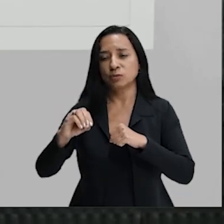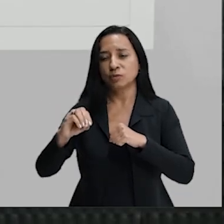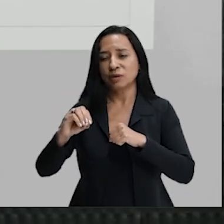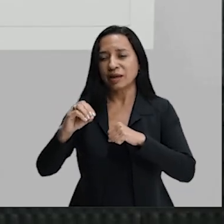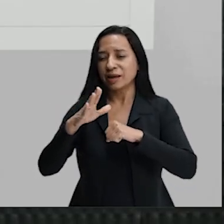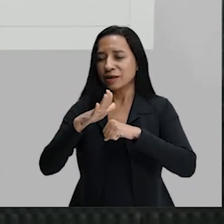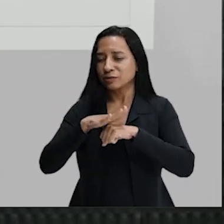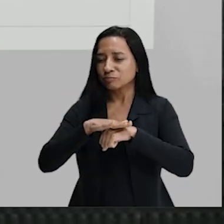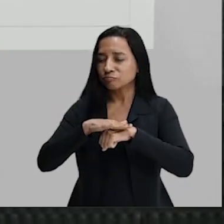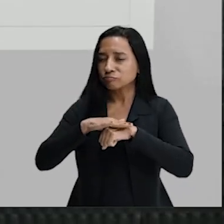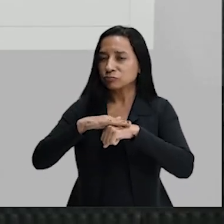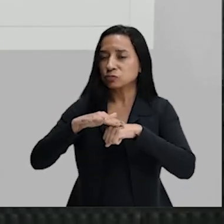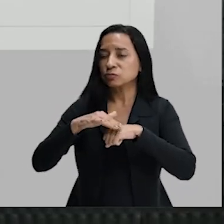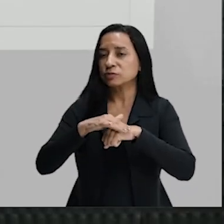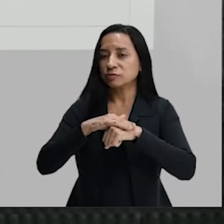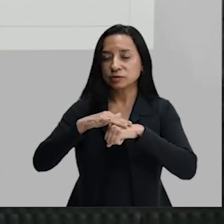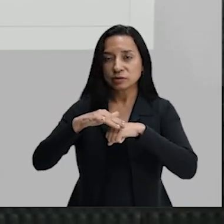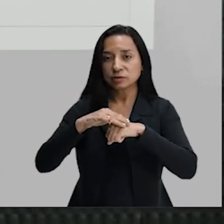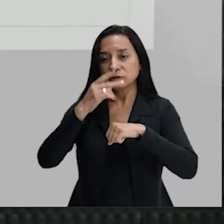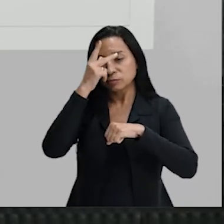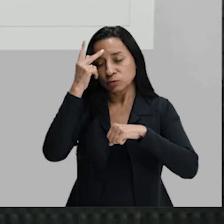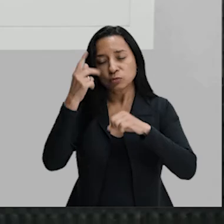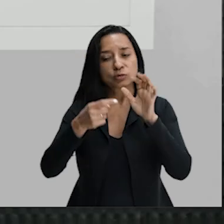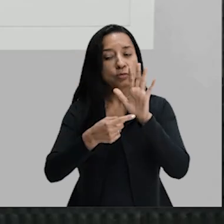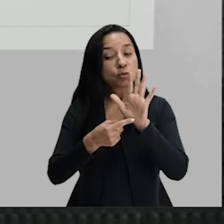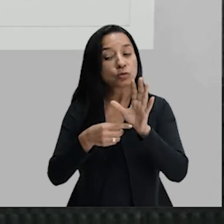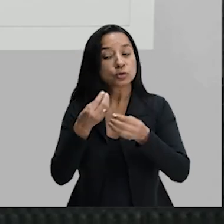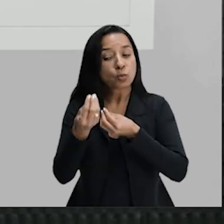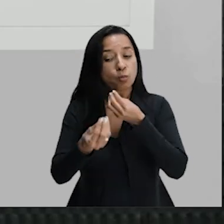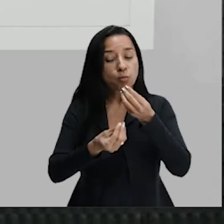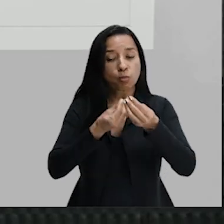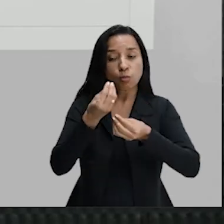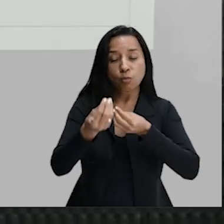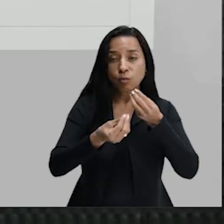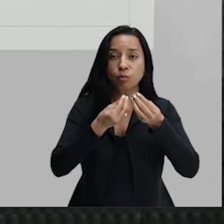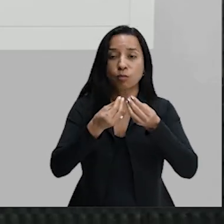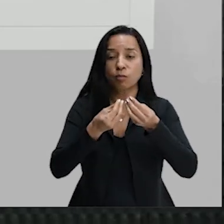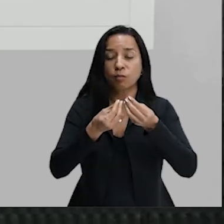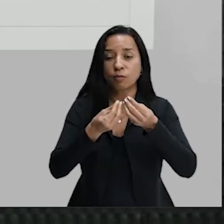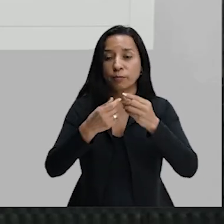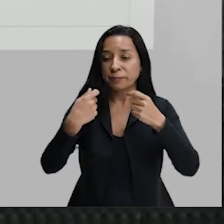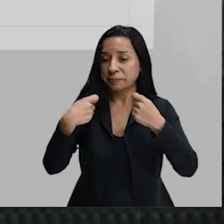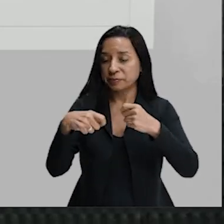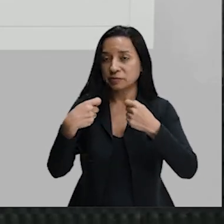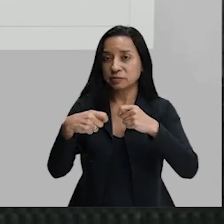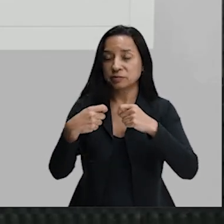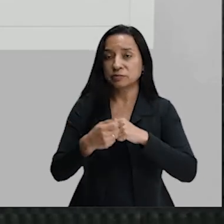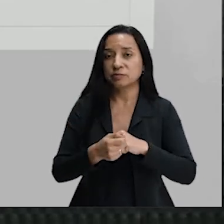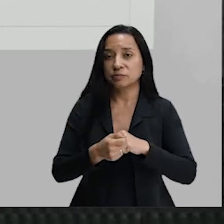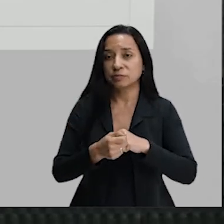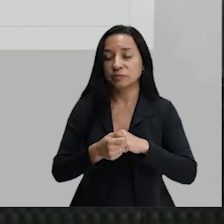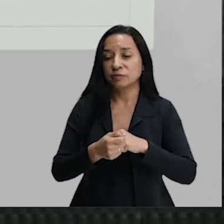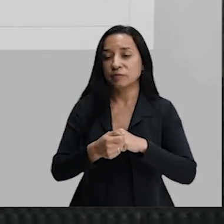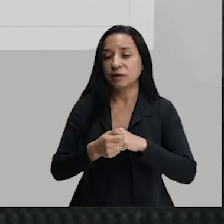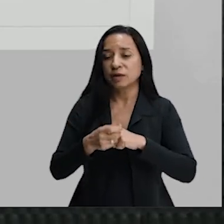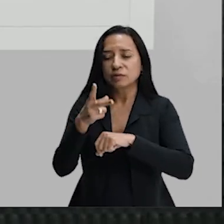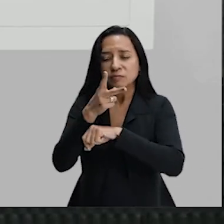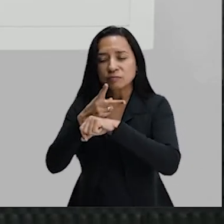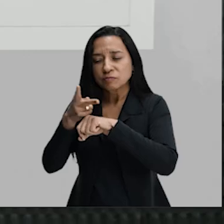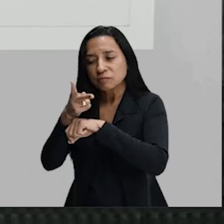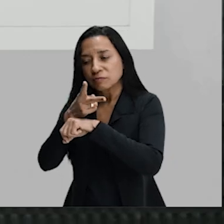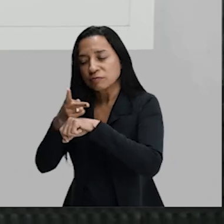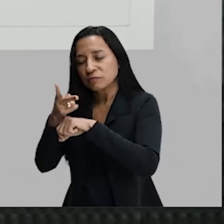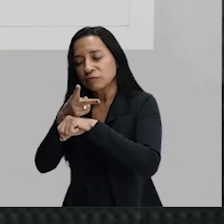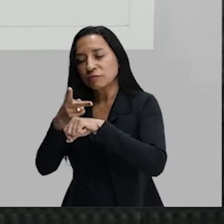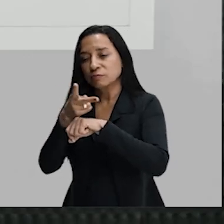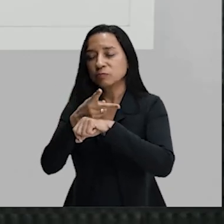da forma como deveriam. Então, você vem lá pelas beiradas, na verdade, colhendo todas as informações, e ali você vai adentrar